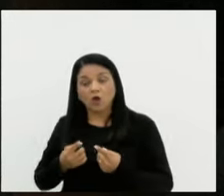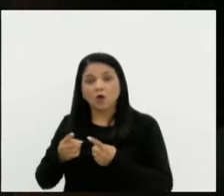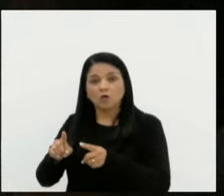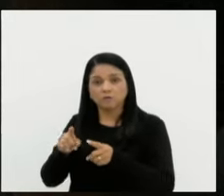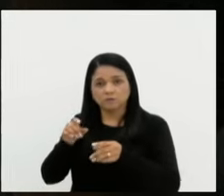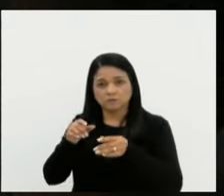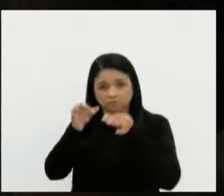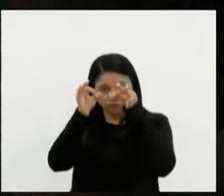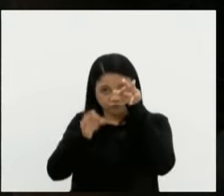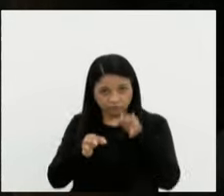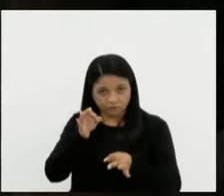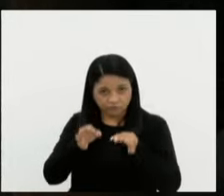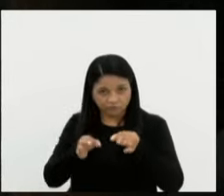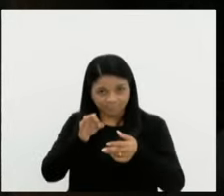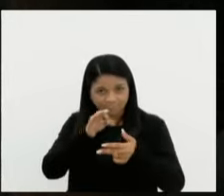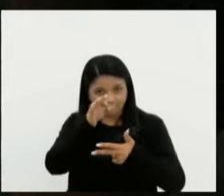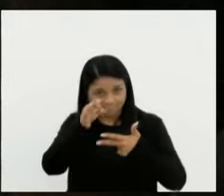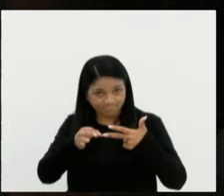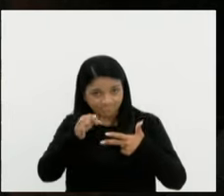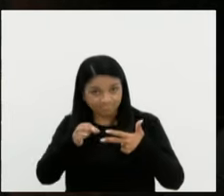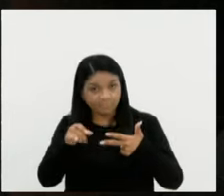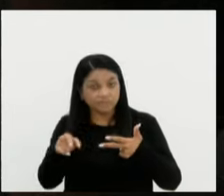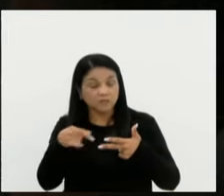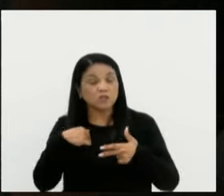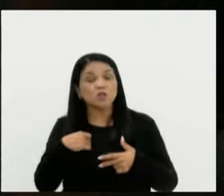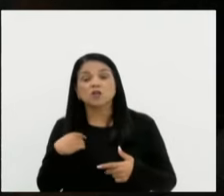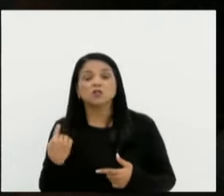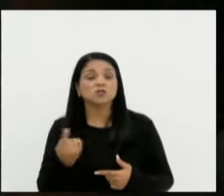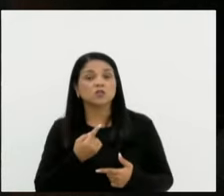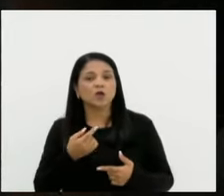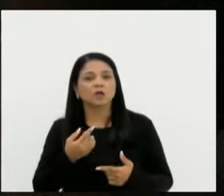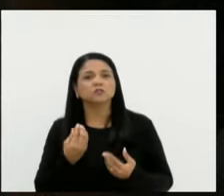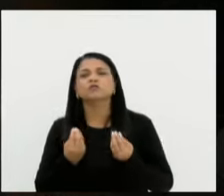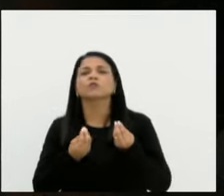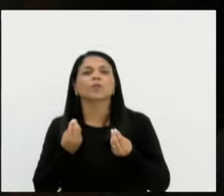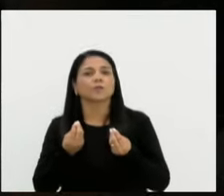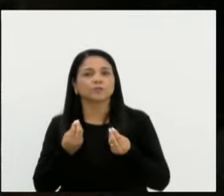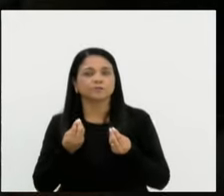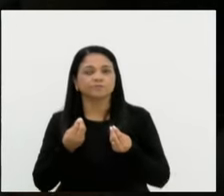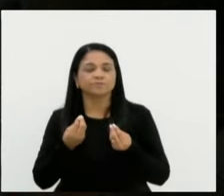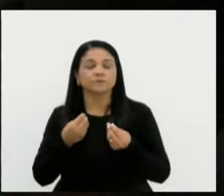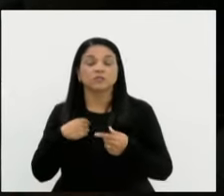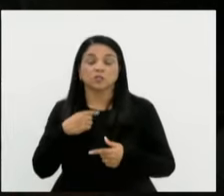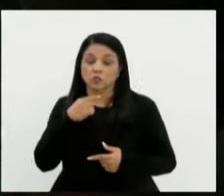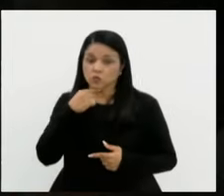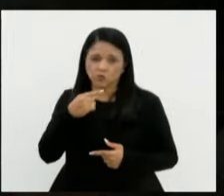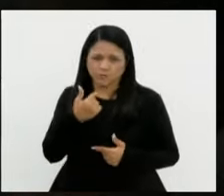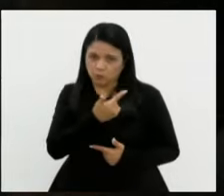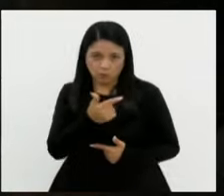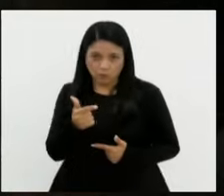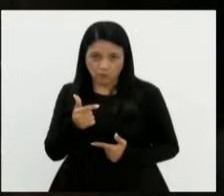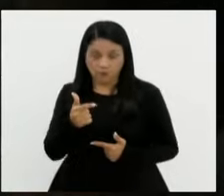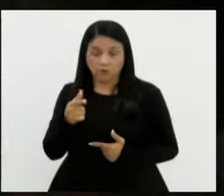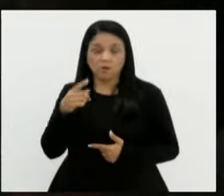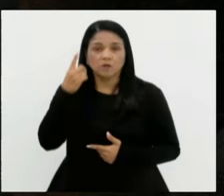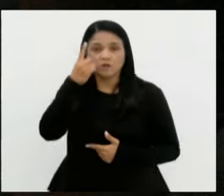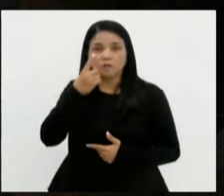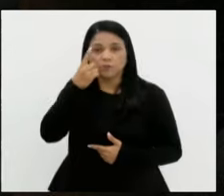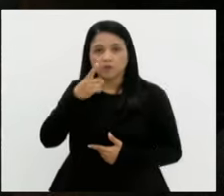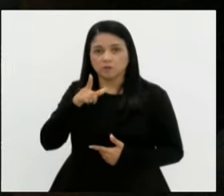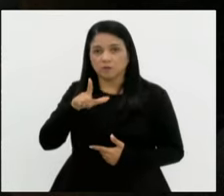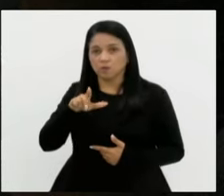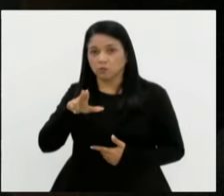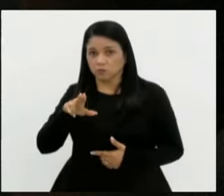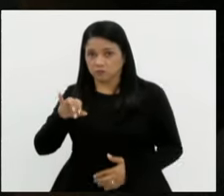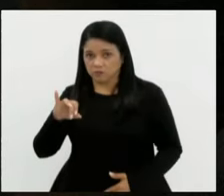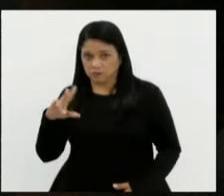casa ficaria. Eu não tenho dúvida que, se fosse o contrário, a deputada Lucinha teria um voto inverso com relação a